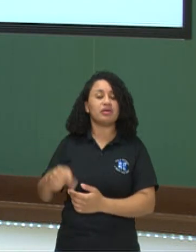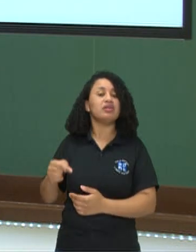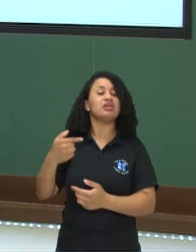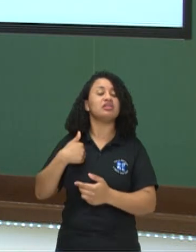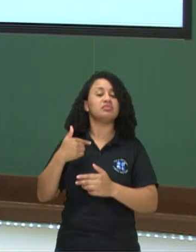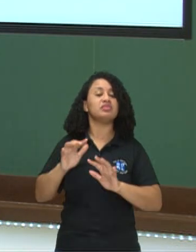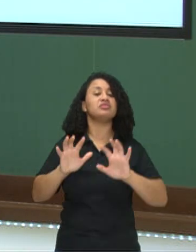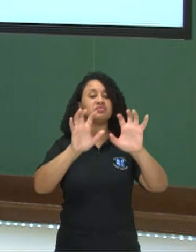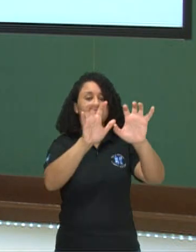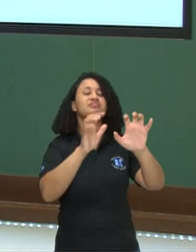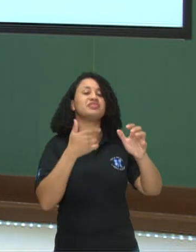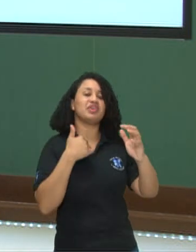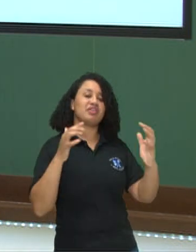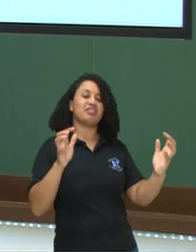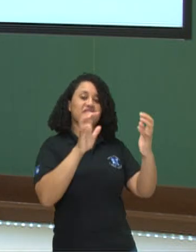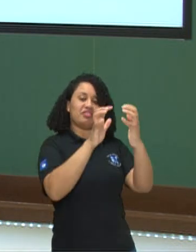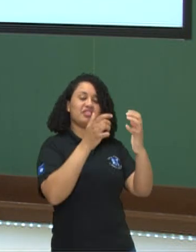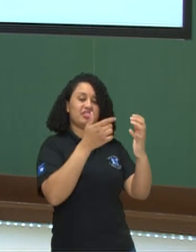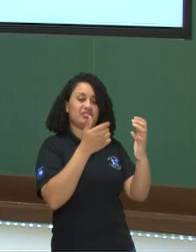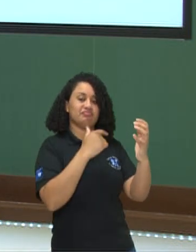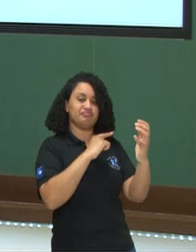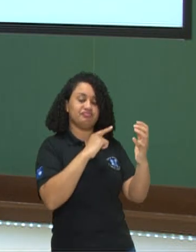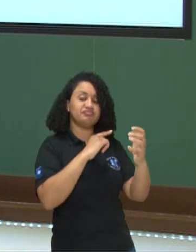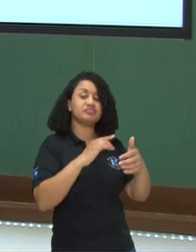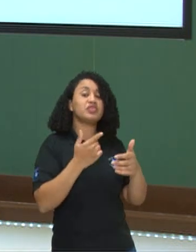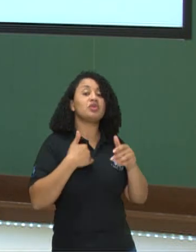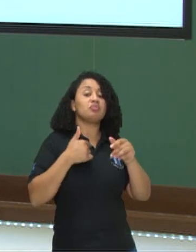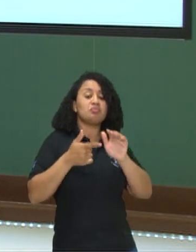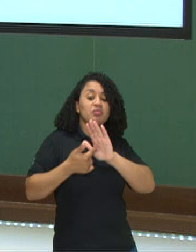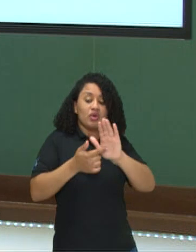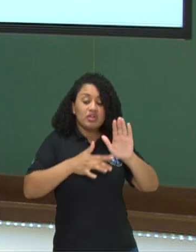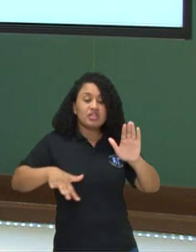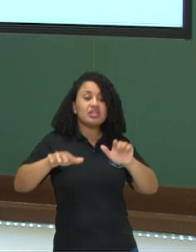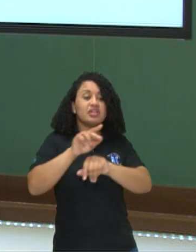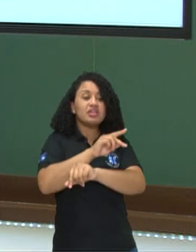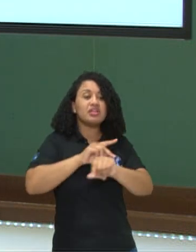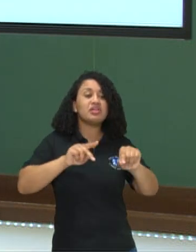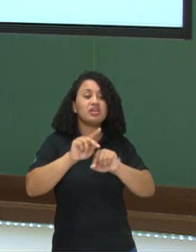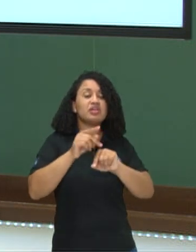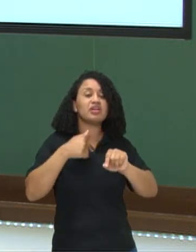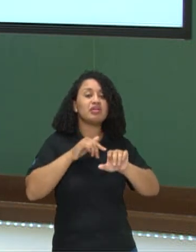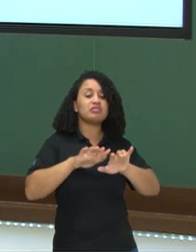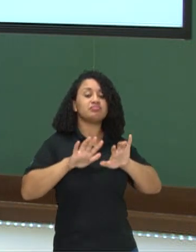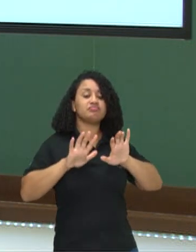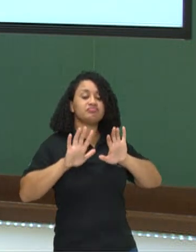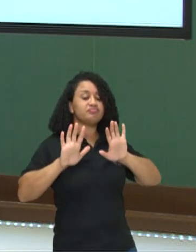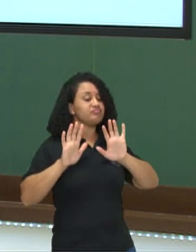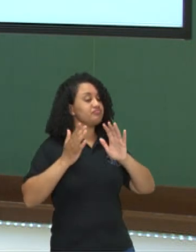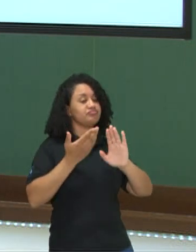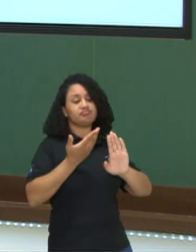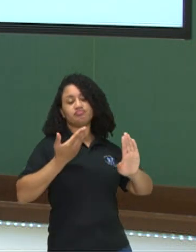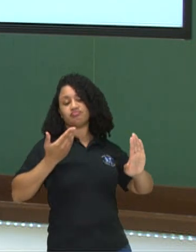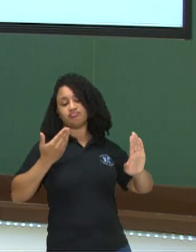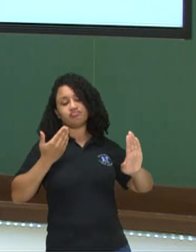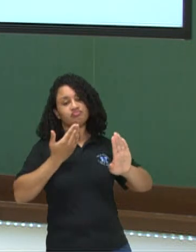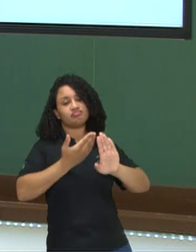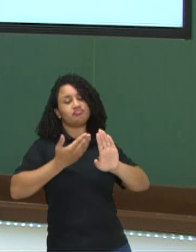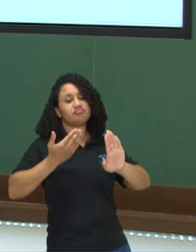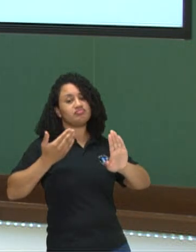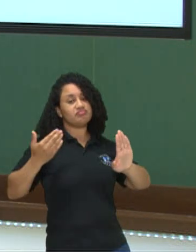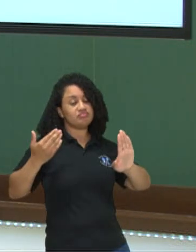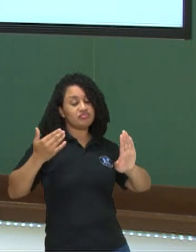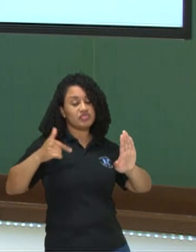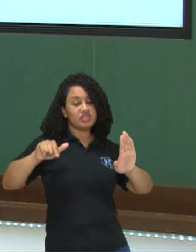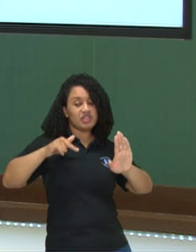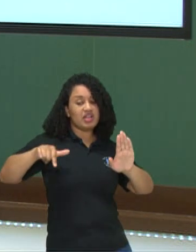do Napoleão Bonaparte. Então a tática da terra arrasada, qual era? Recuavam. Os russos recuaram para